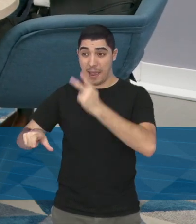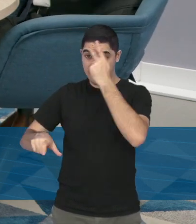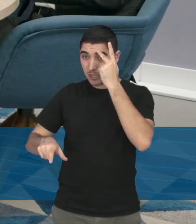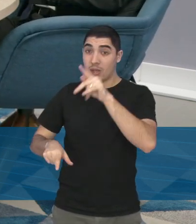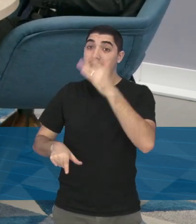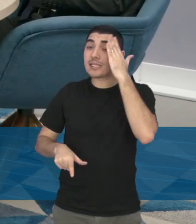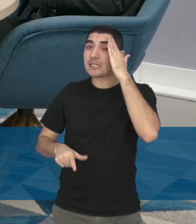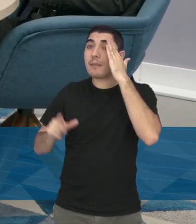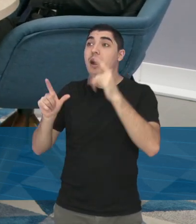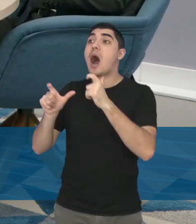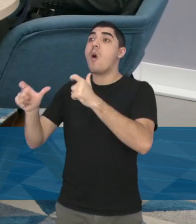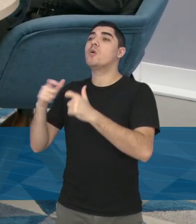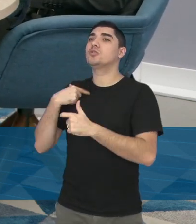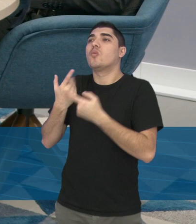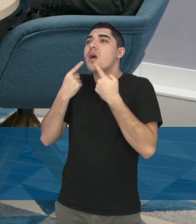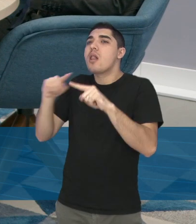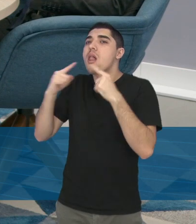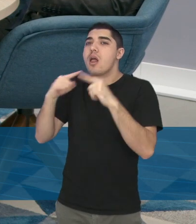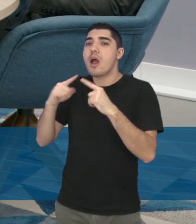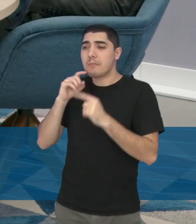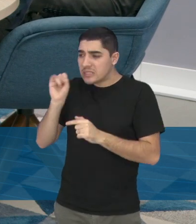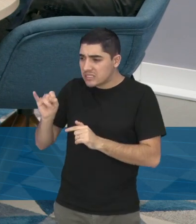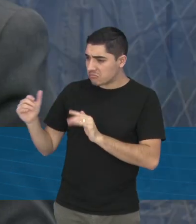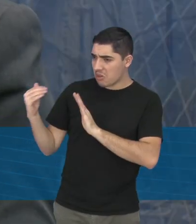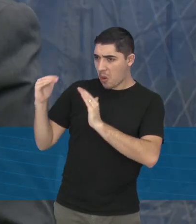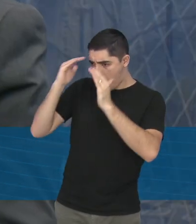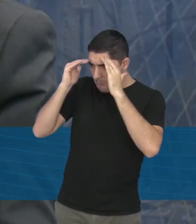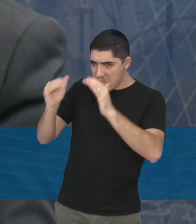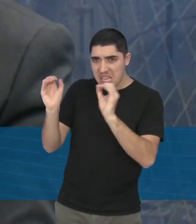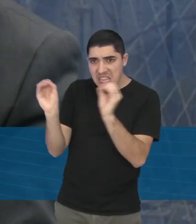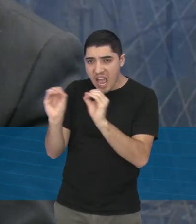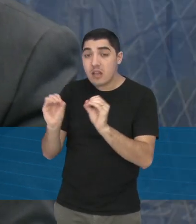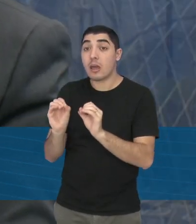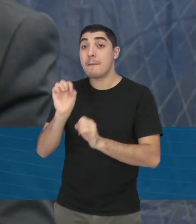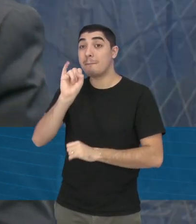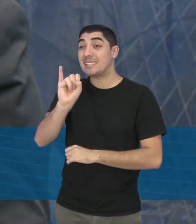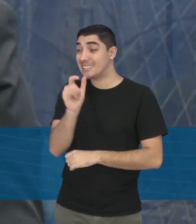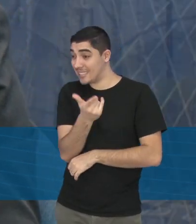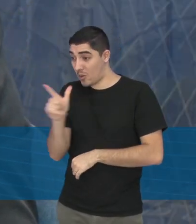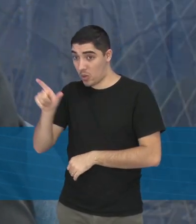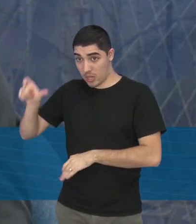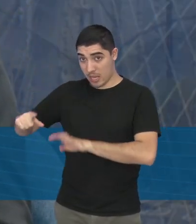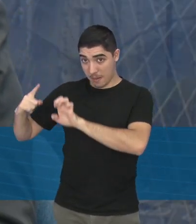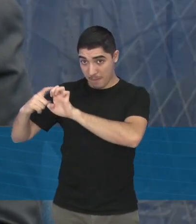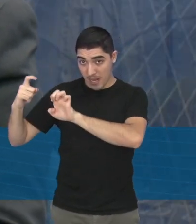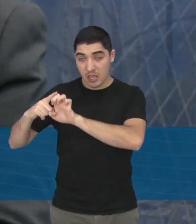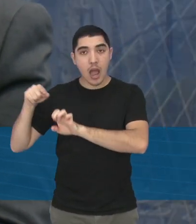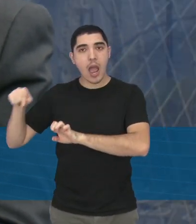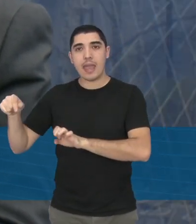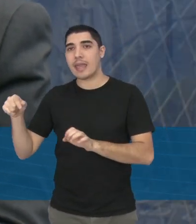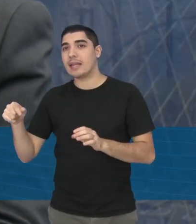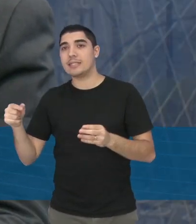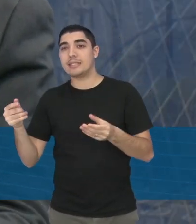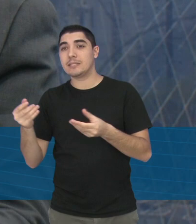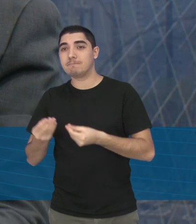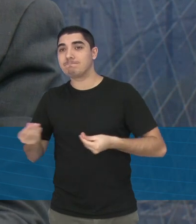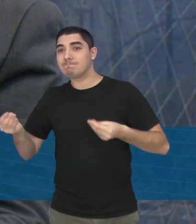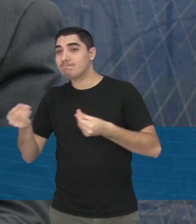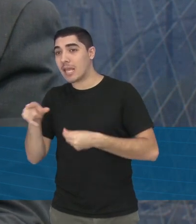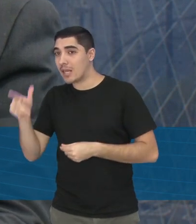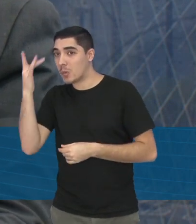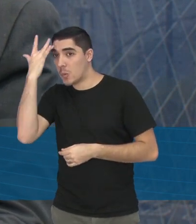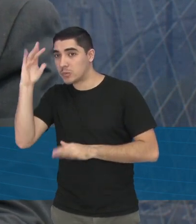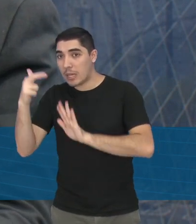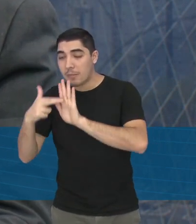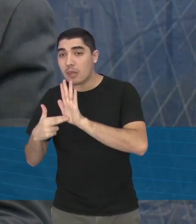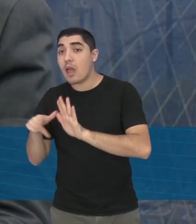Você está numa situação que não é um modelo e não é outro, você corre um risco